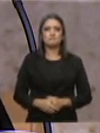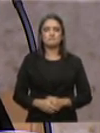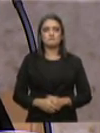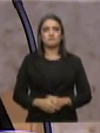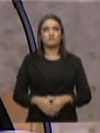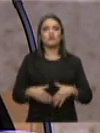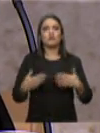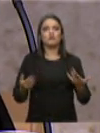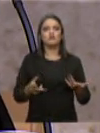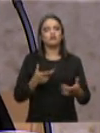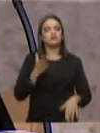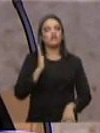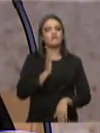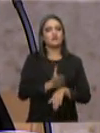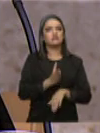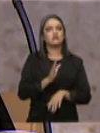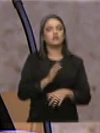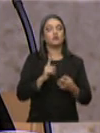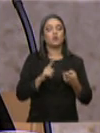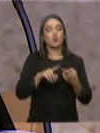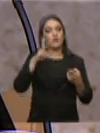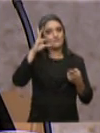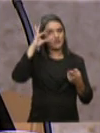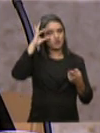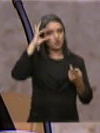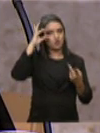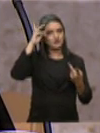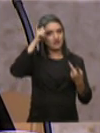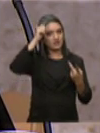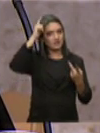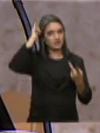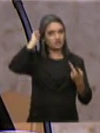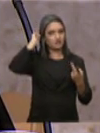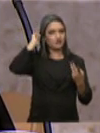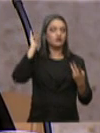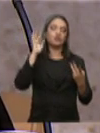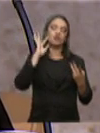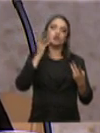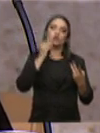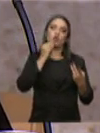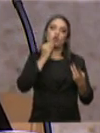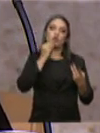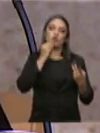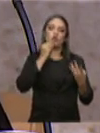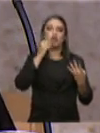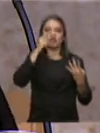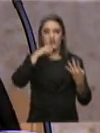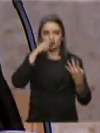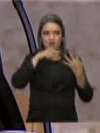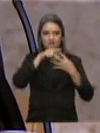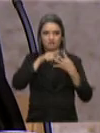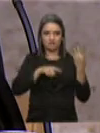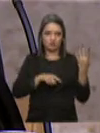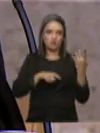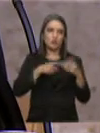ficarão vencidos o ministro André Mendonça, o ministro Alexandre de Moraes, o ministro Dias Toffoli e o ministro Gilmar Mendes. São os